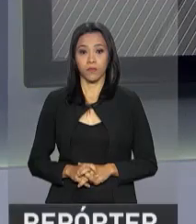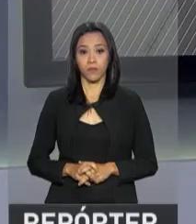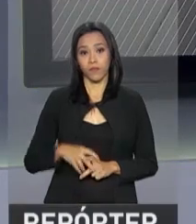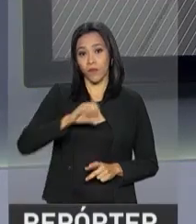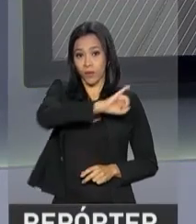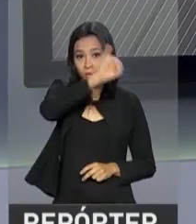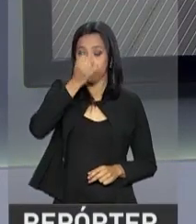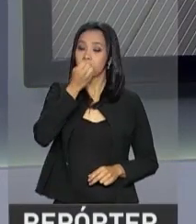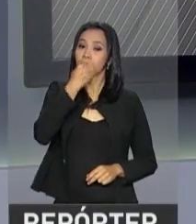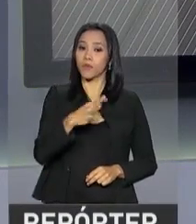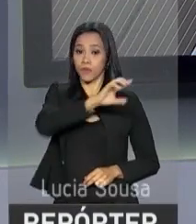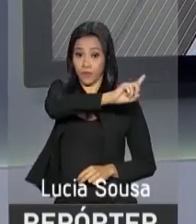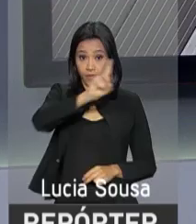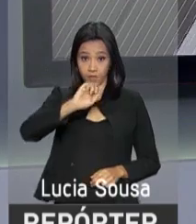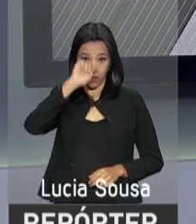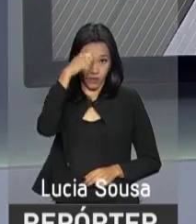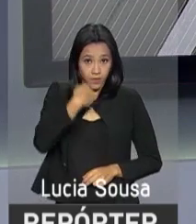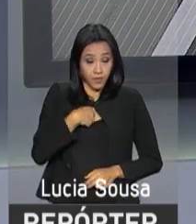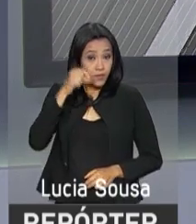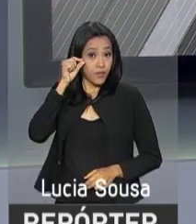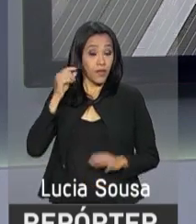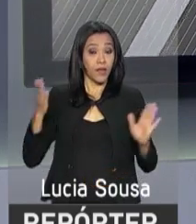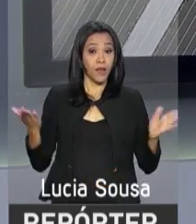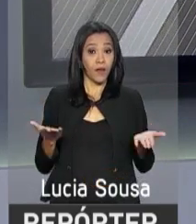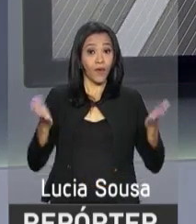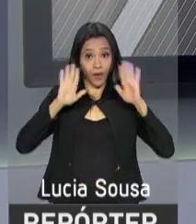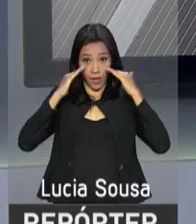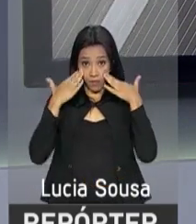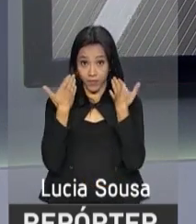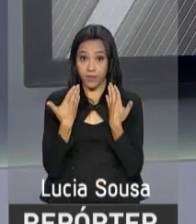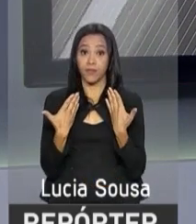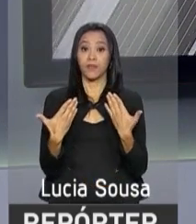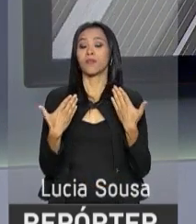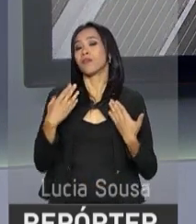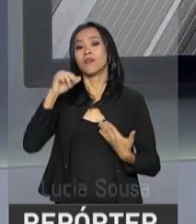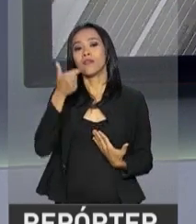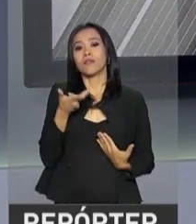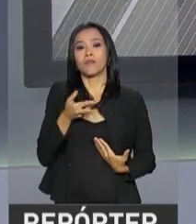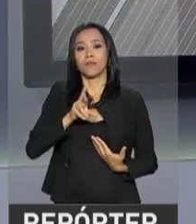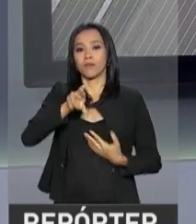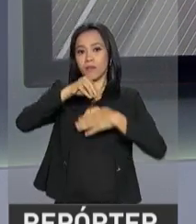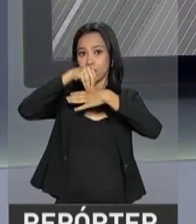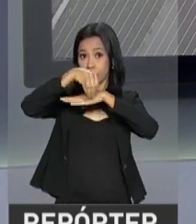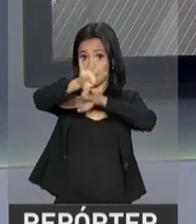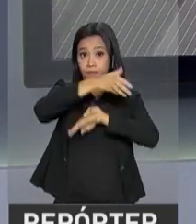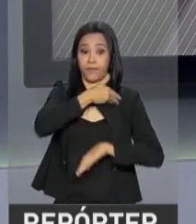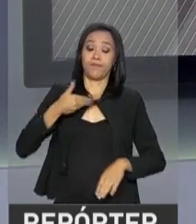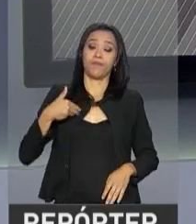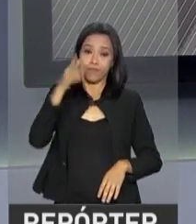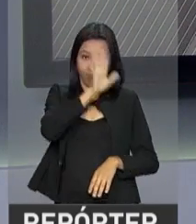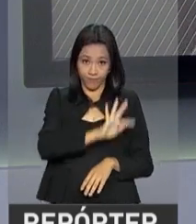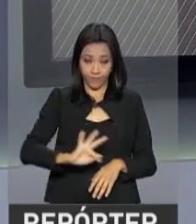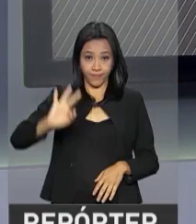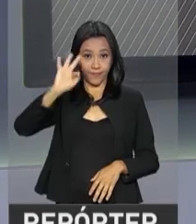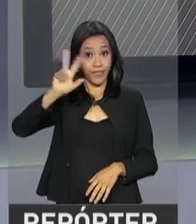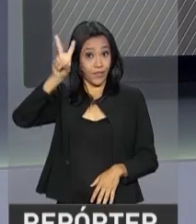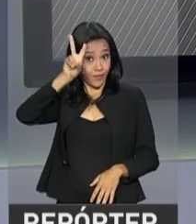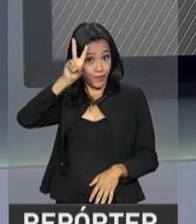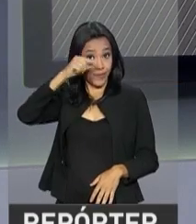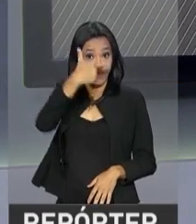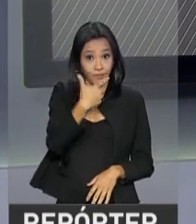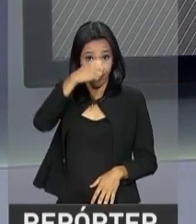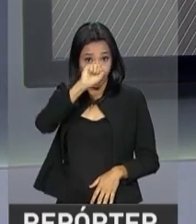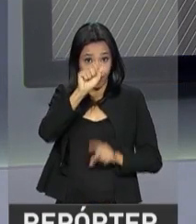Olá bom dia eu sou Taísa Dias estamos no ar a partir de agora com o repórter NBR e as notícias do Governo Federal desta